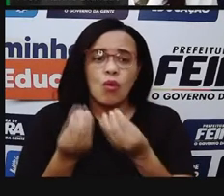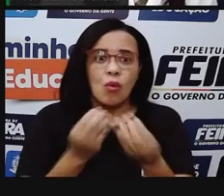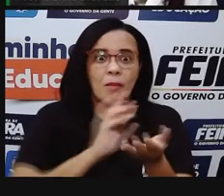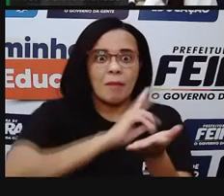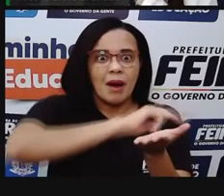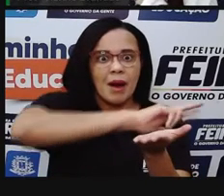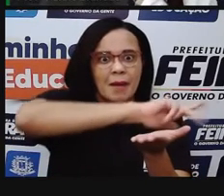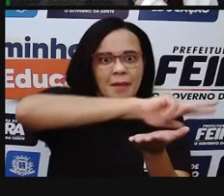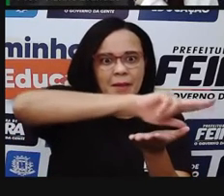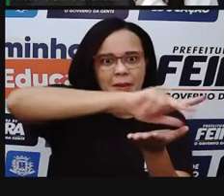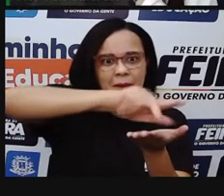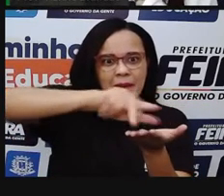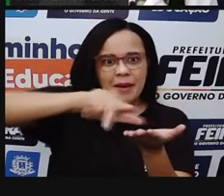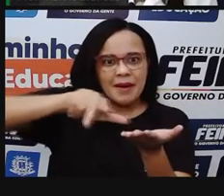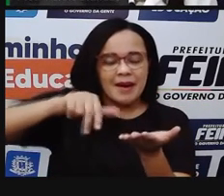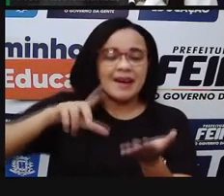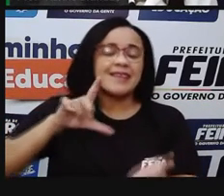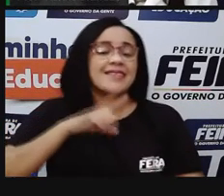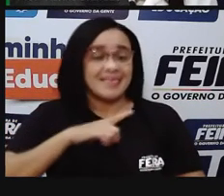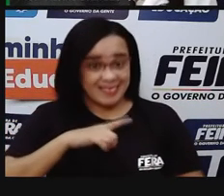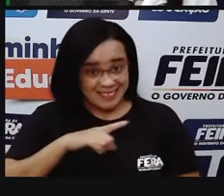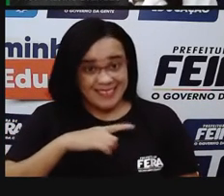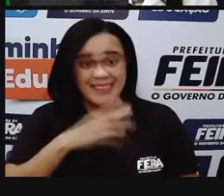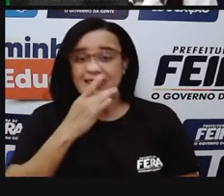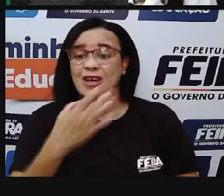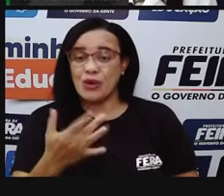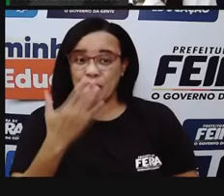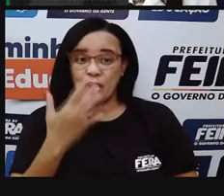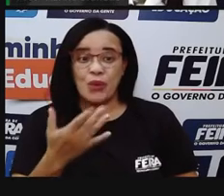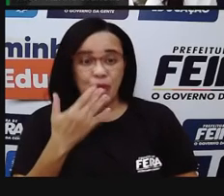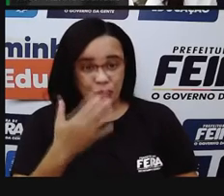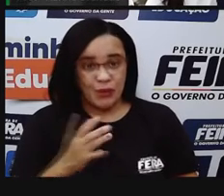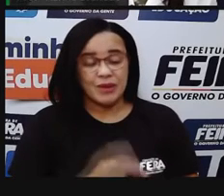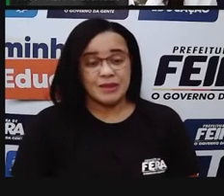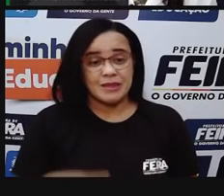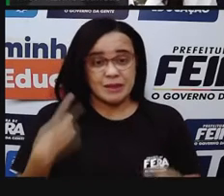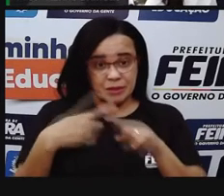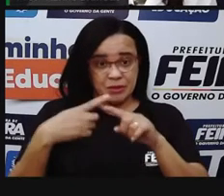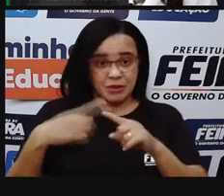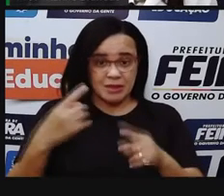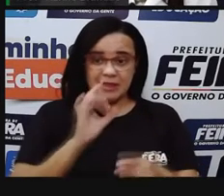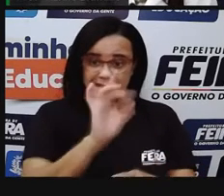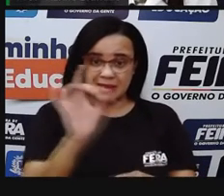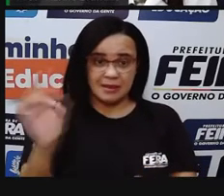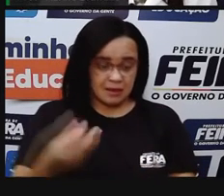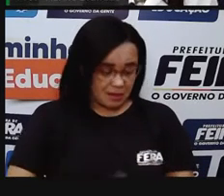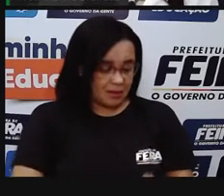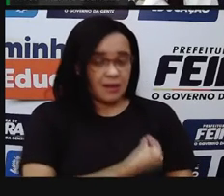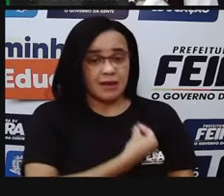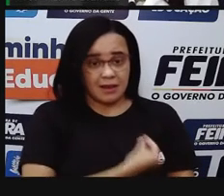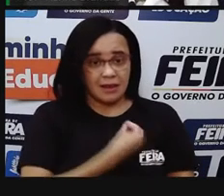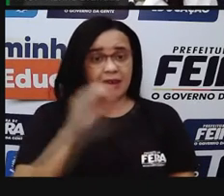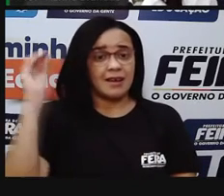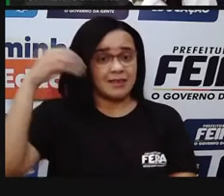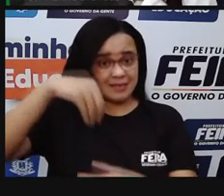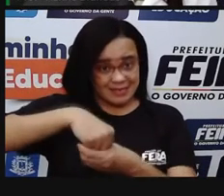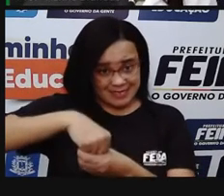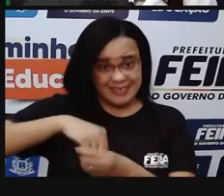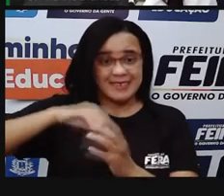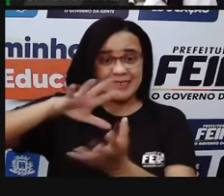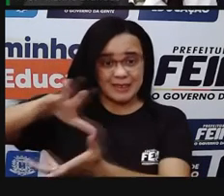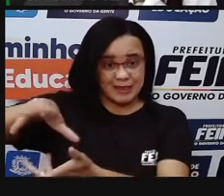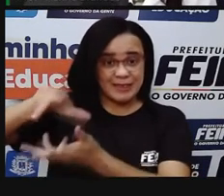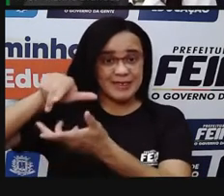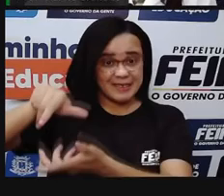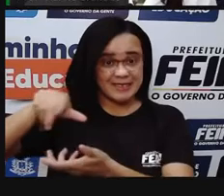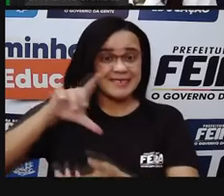de cores, né? Desses seres vivos que vivem, que habitam esse nosso planeta. Além disso, a